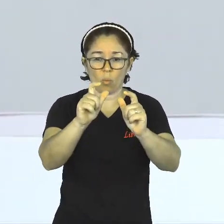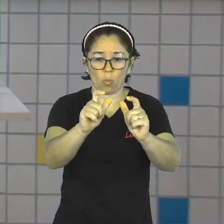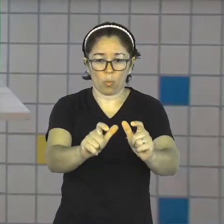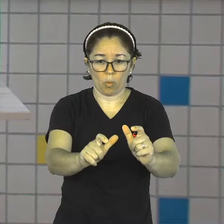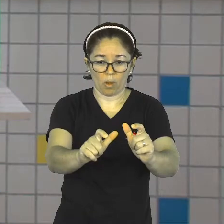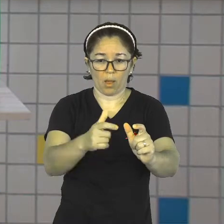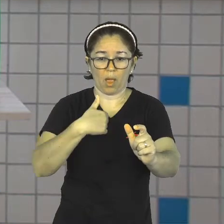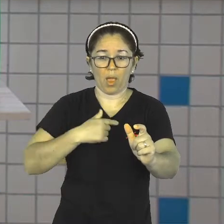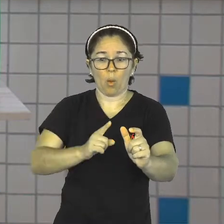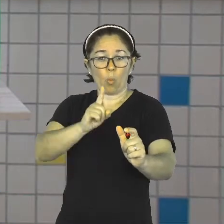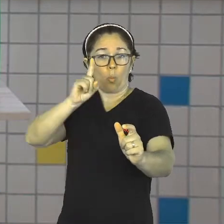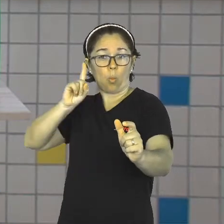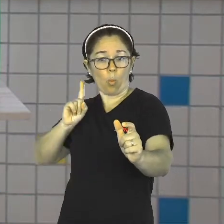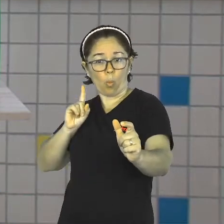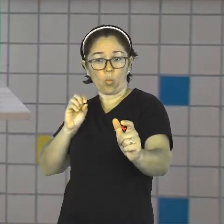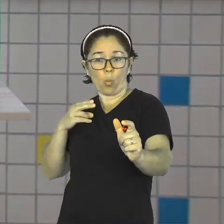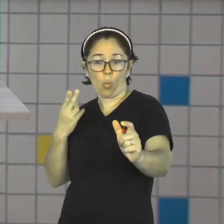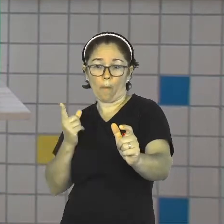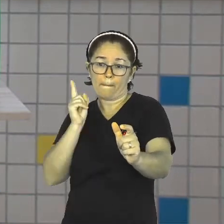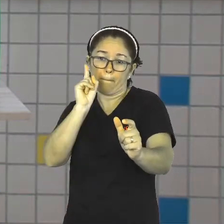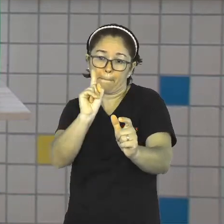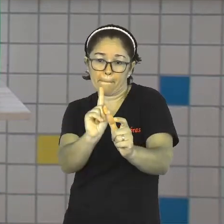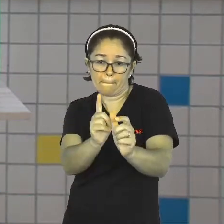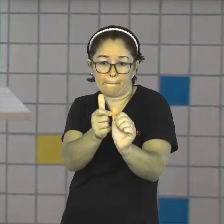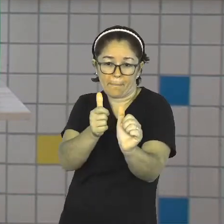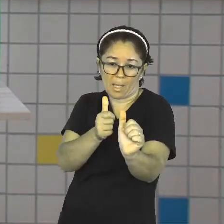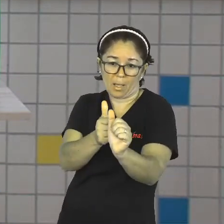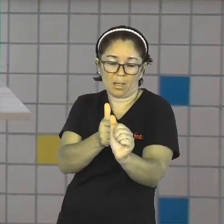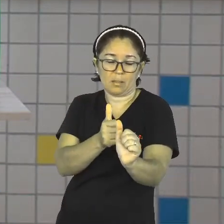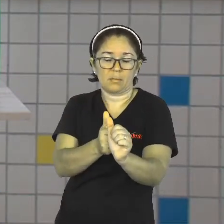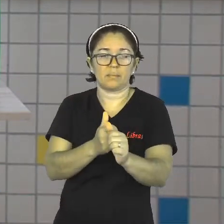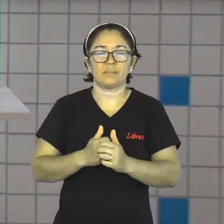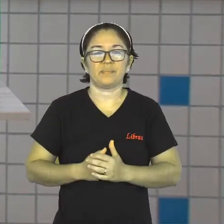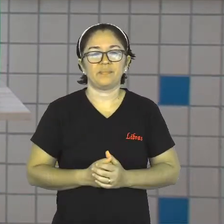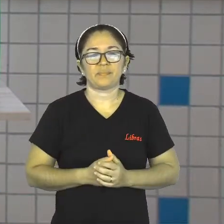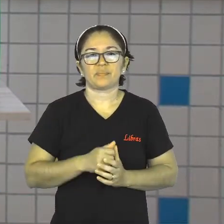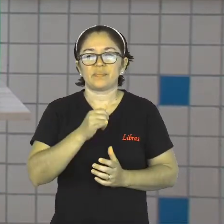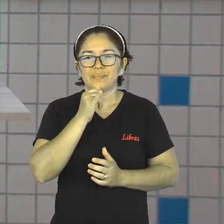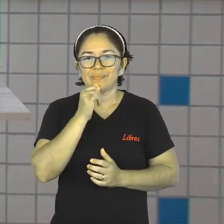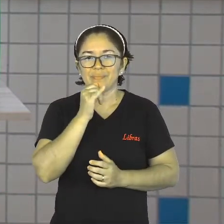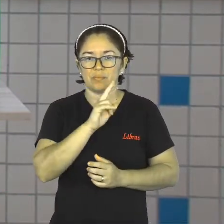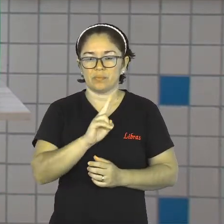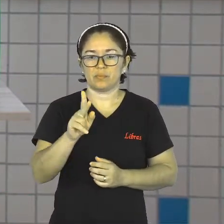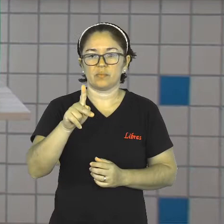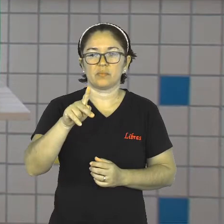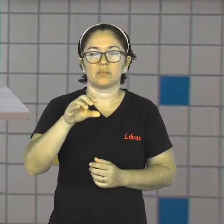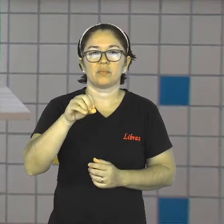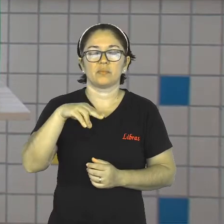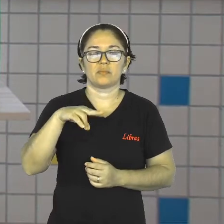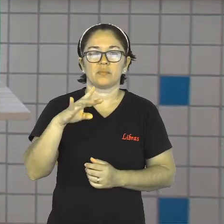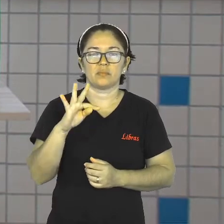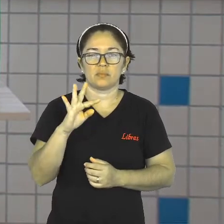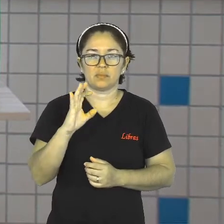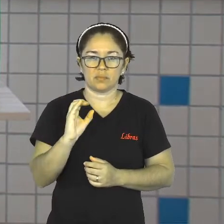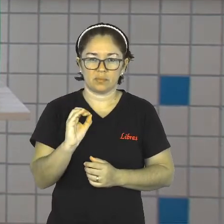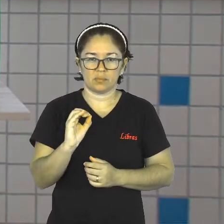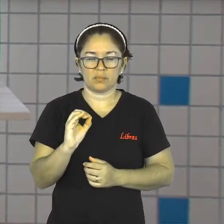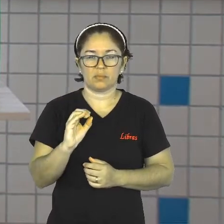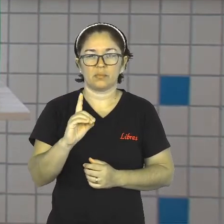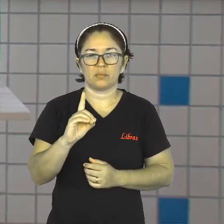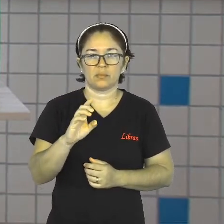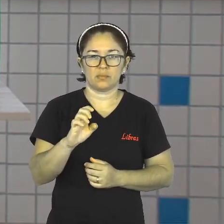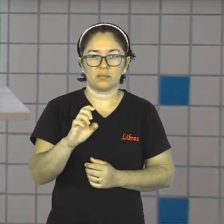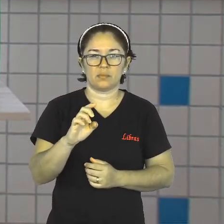professora? Sim, Malu, ponto de referência. Vocês já vão entender. Olhem só, aqui temos